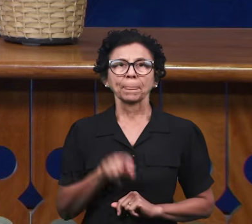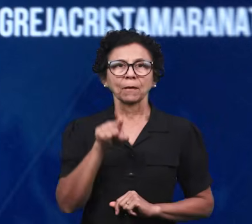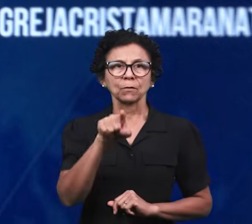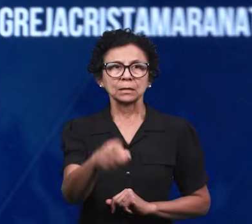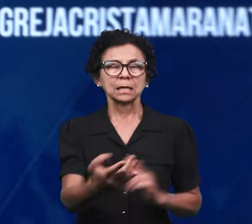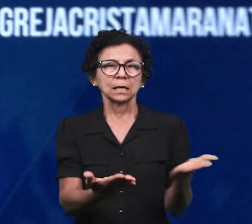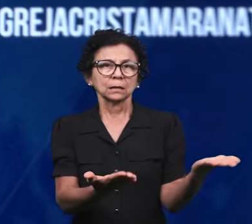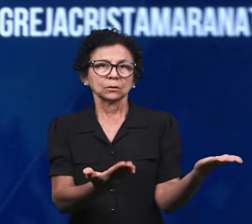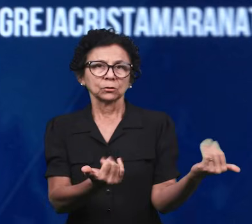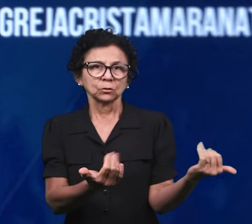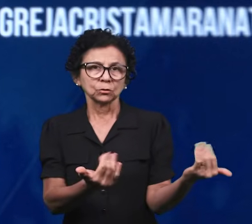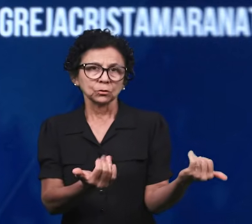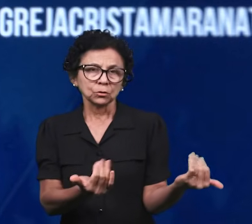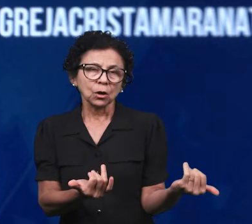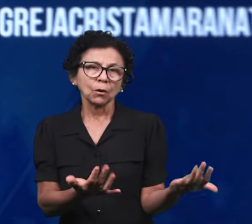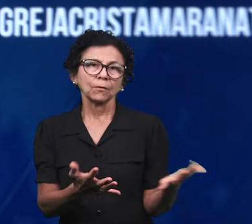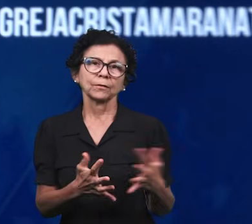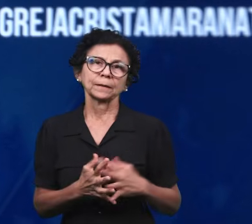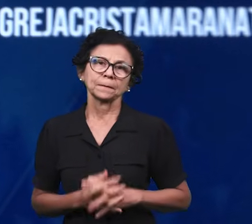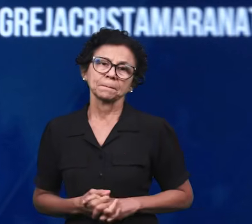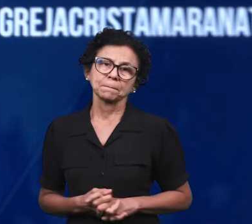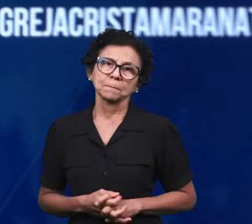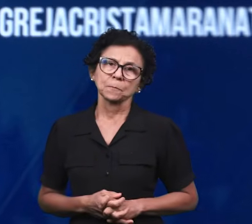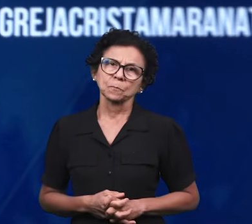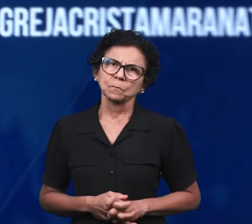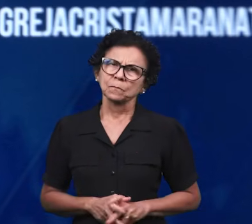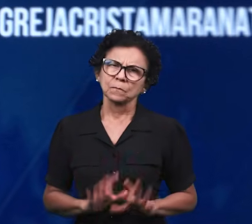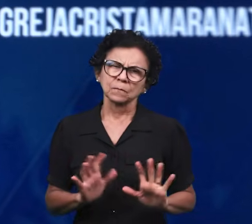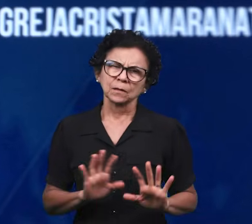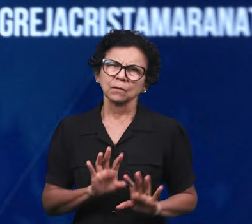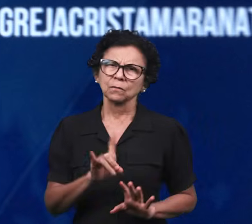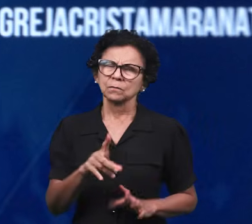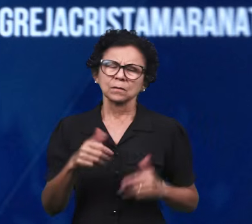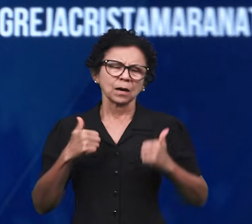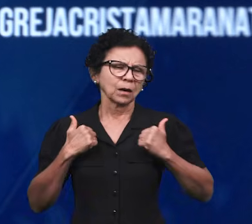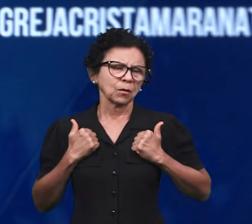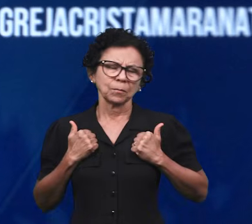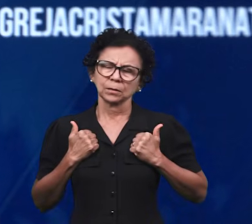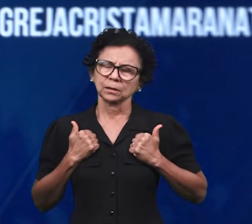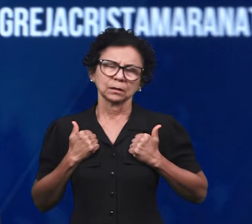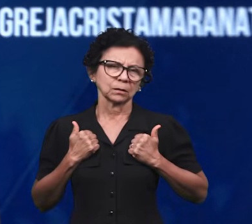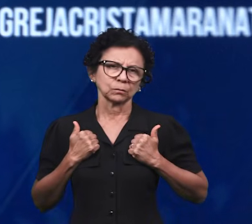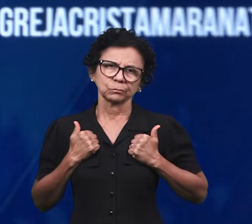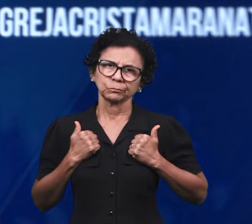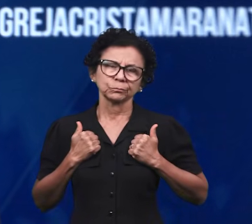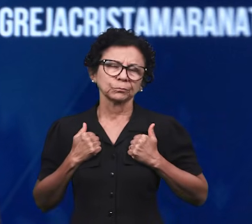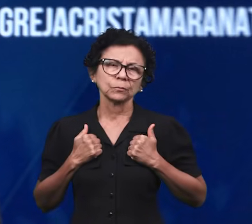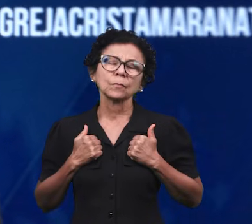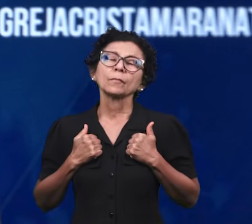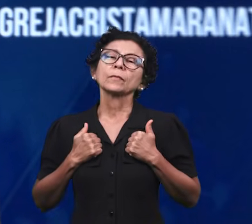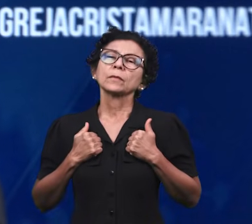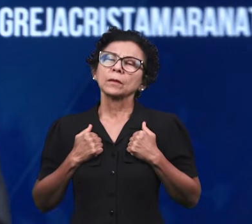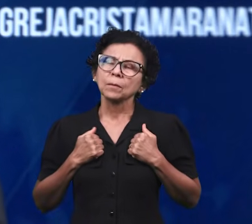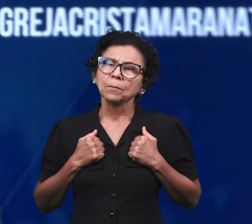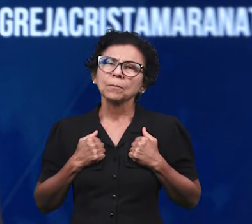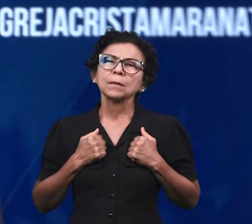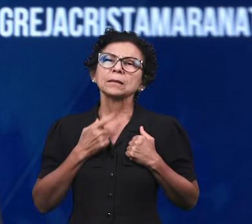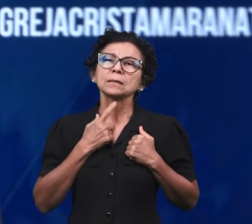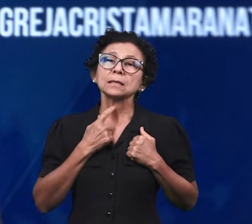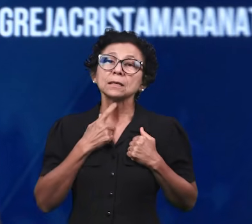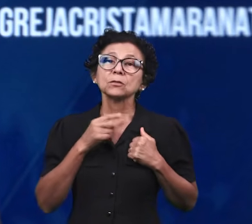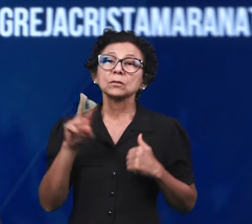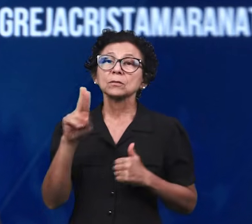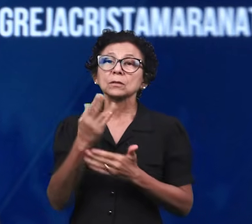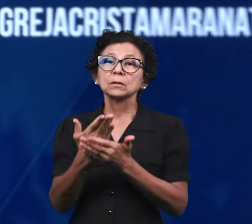irmão jovem, não seja apenas mais um sentado em um banco da igreja, mas seja um instrumento nas mãos do